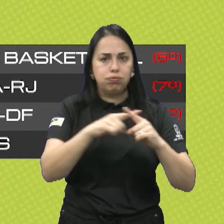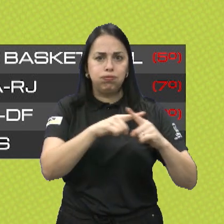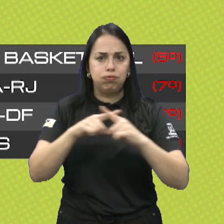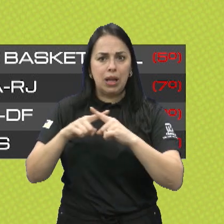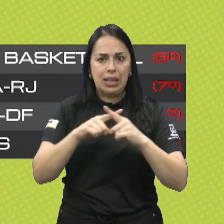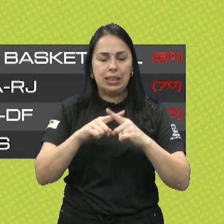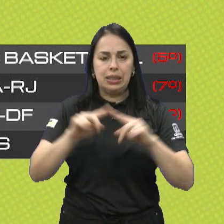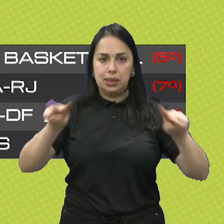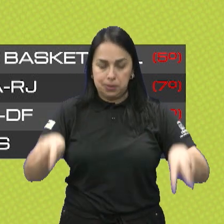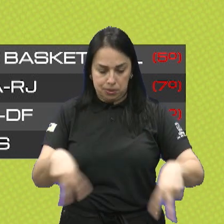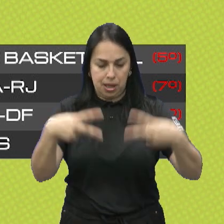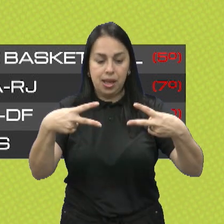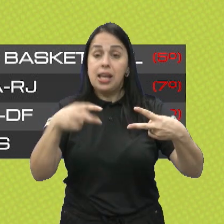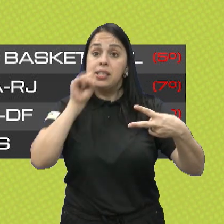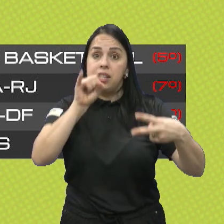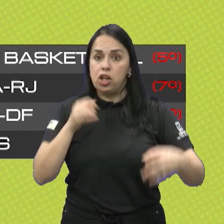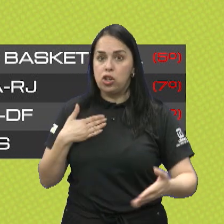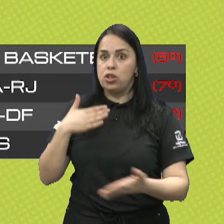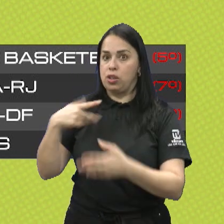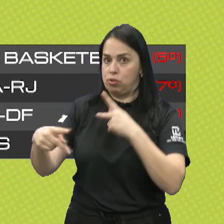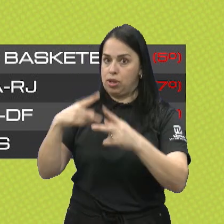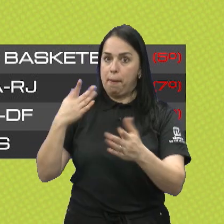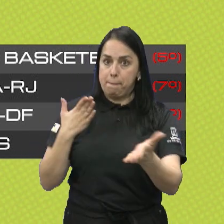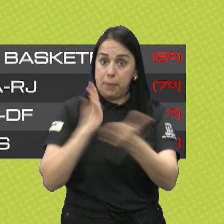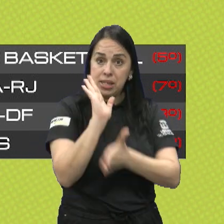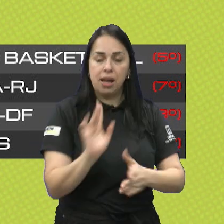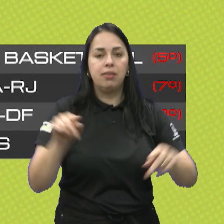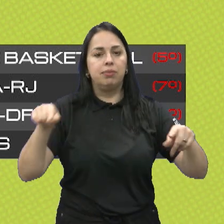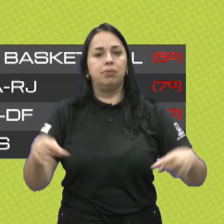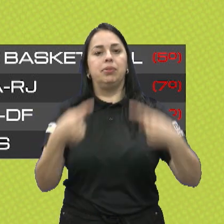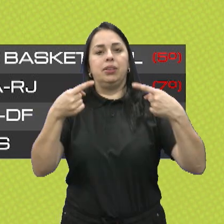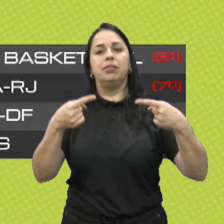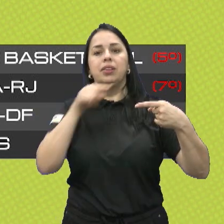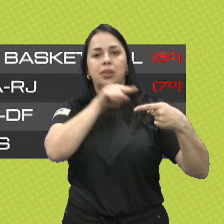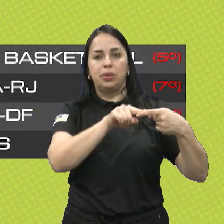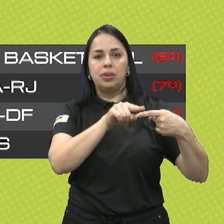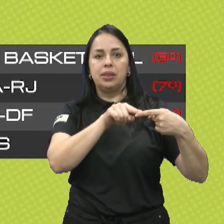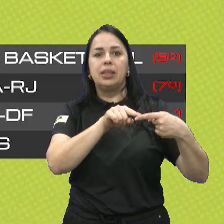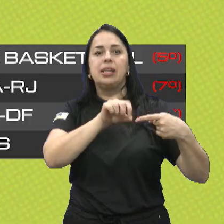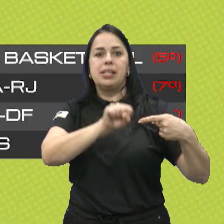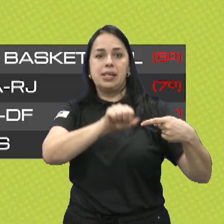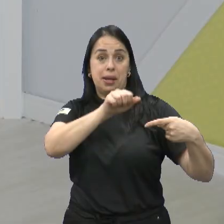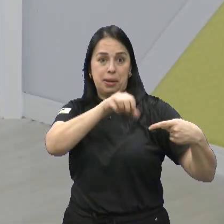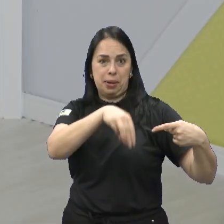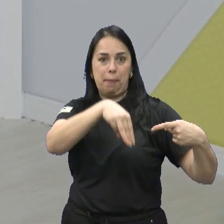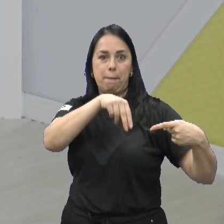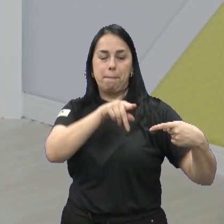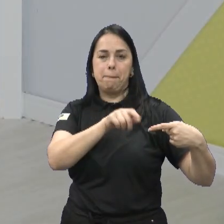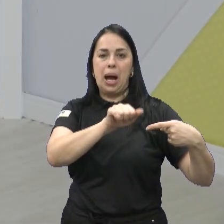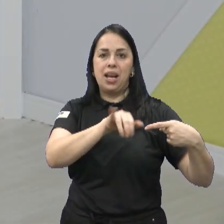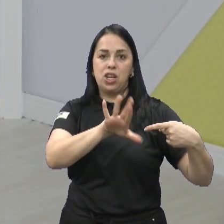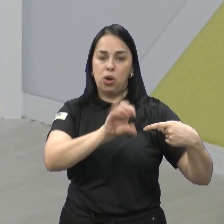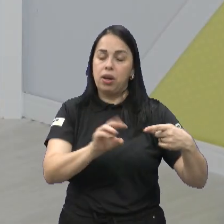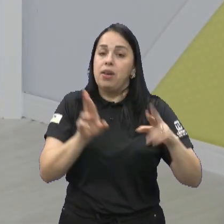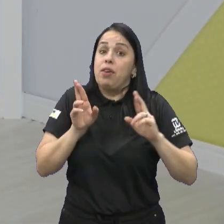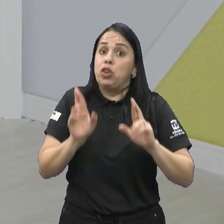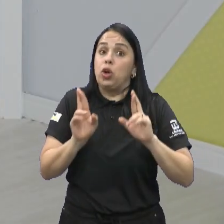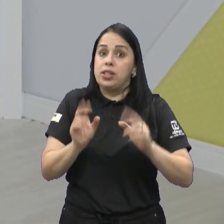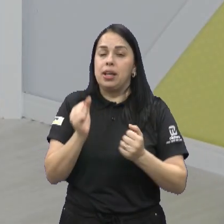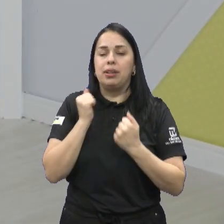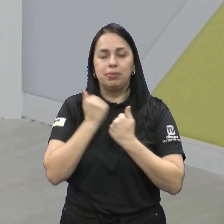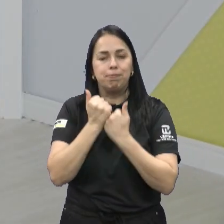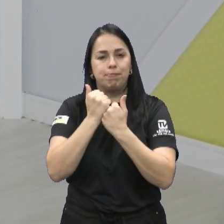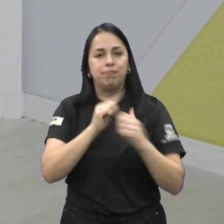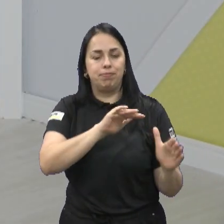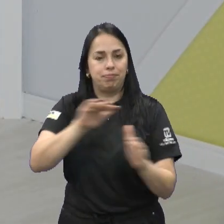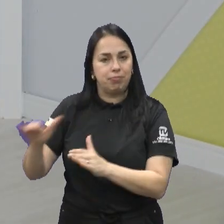semifinais, se o São José passar, enfrenta provavelmente a equipe do Sampaio. Vamos aguardar, vamos torcer para que isto ocorra, tá certo?